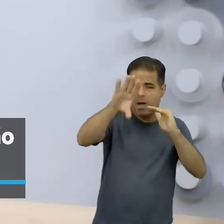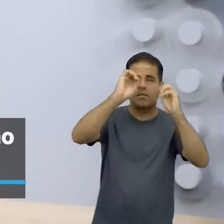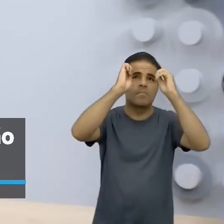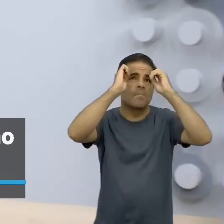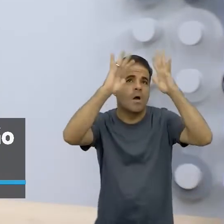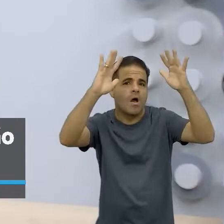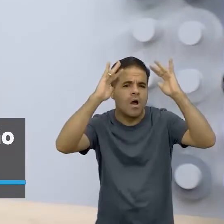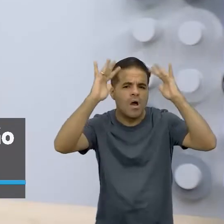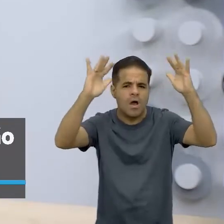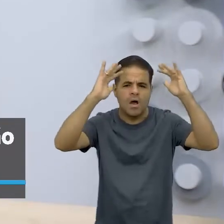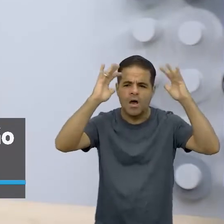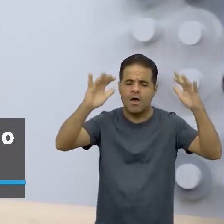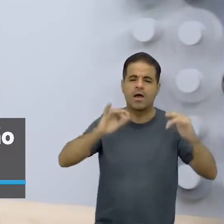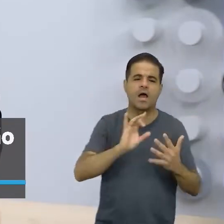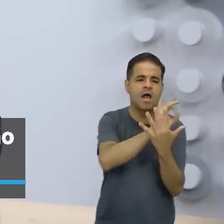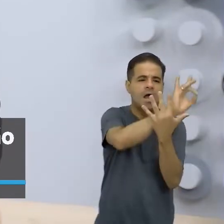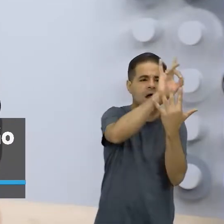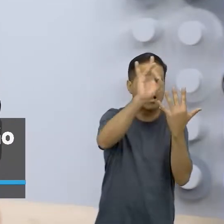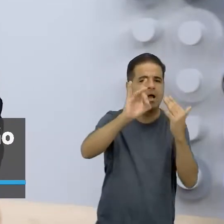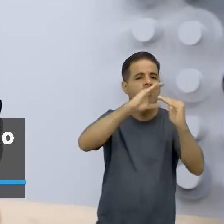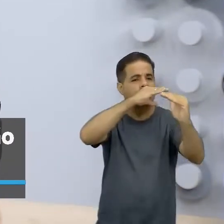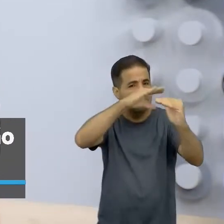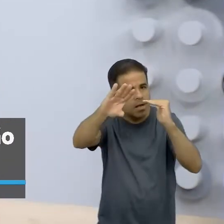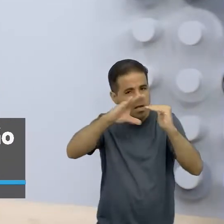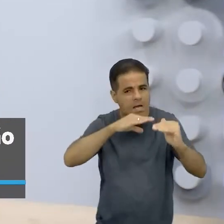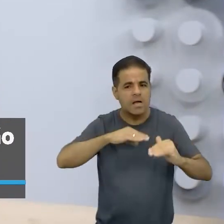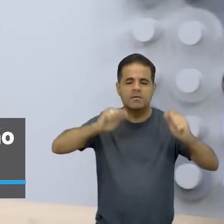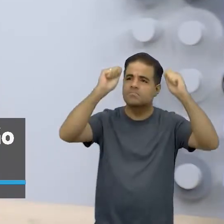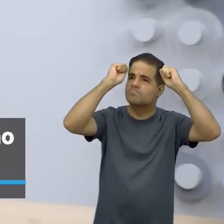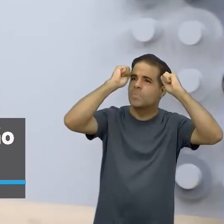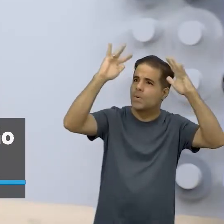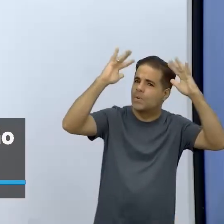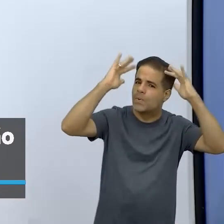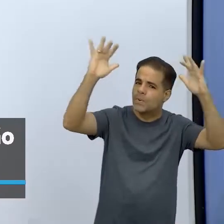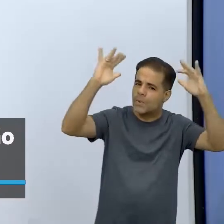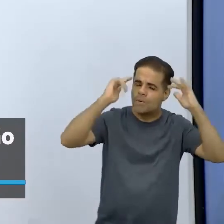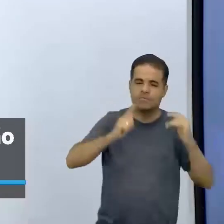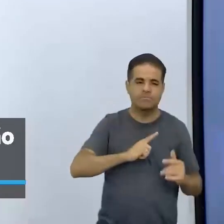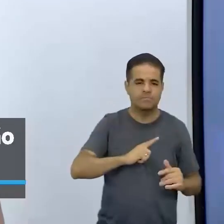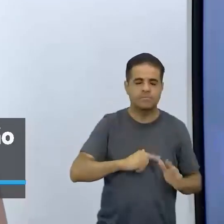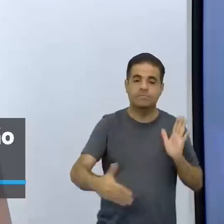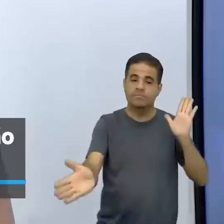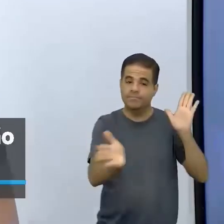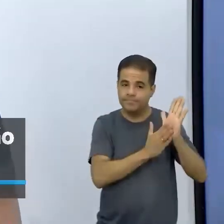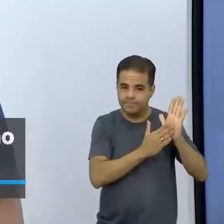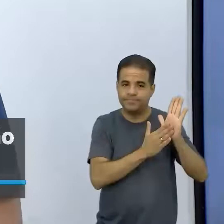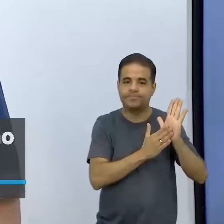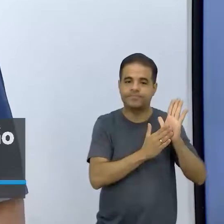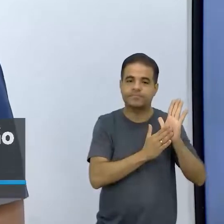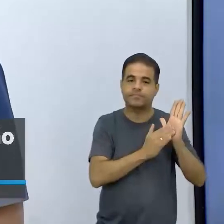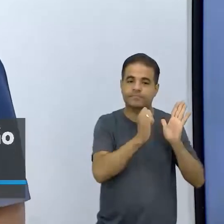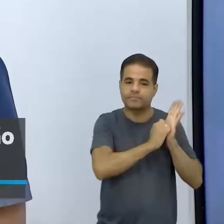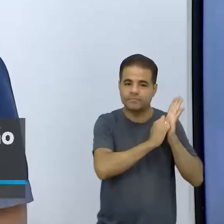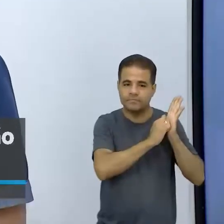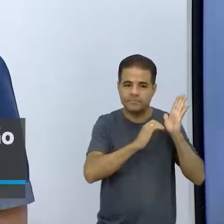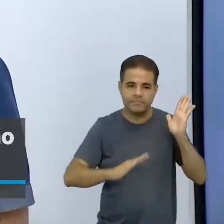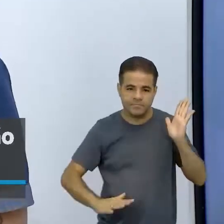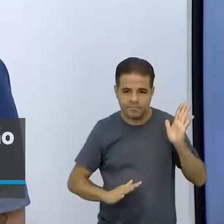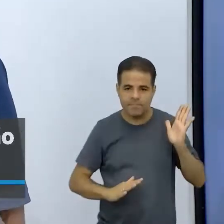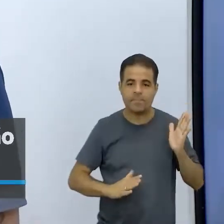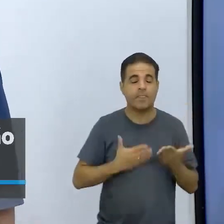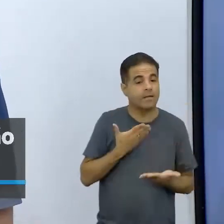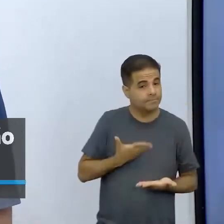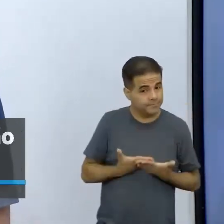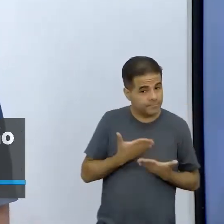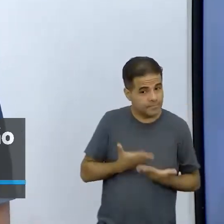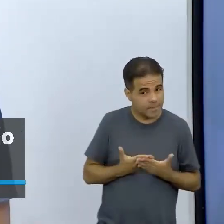reflexão, eles mandam, né? Cada um manda a sua reflexão. Isso mesmo. E aí temos uma proposta de atividade para vocês realizarem na aula. Eu